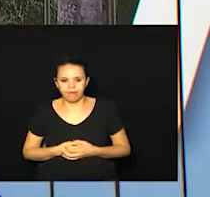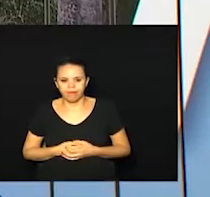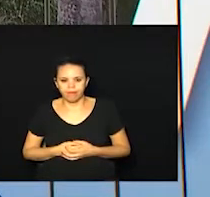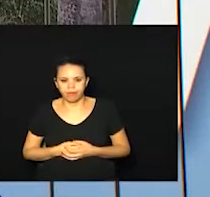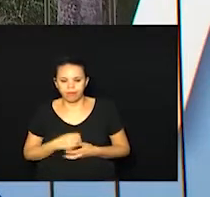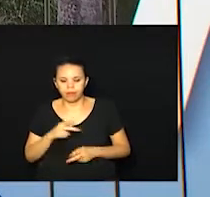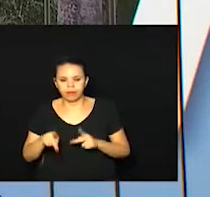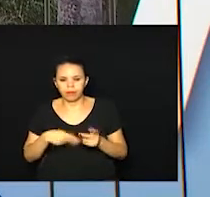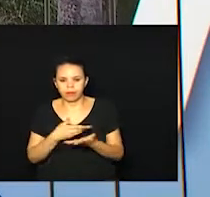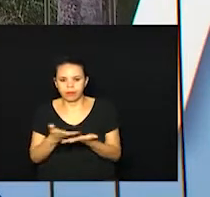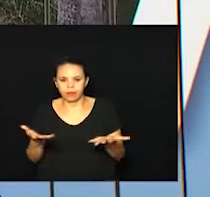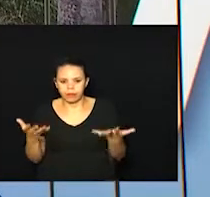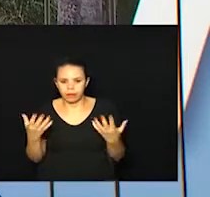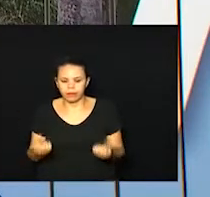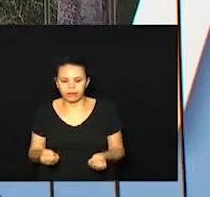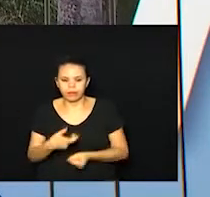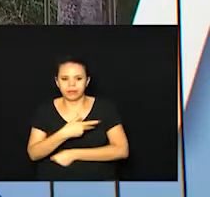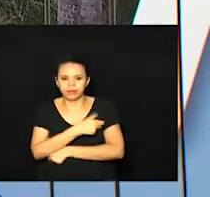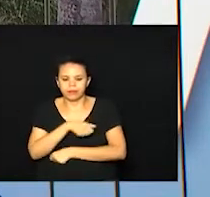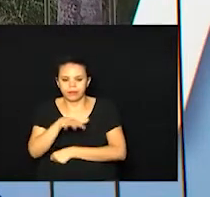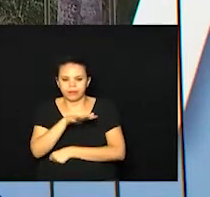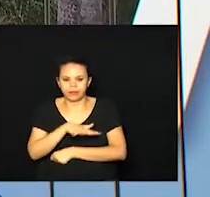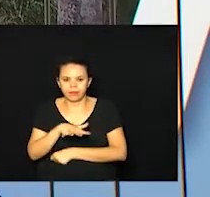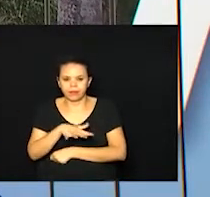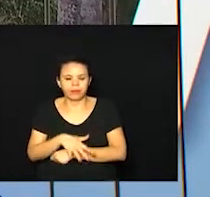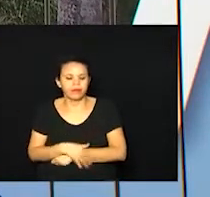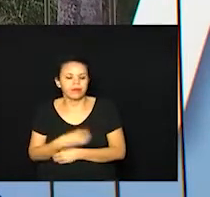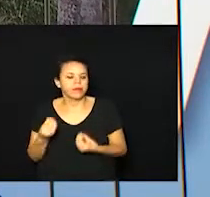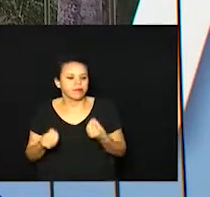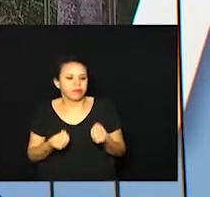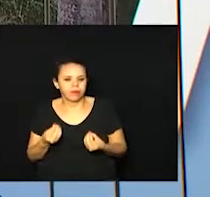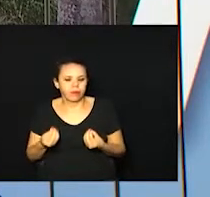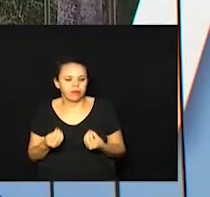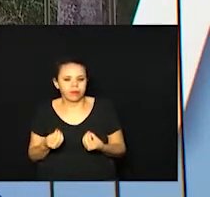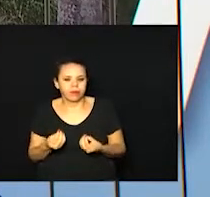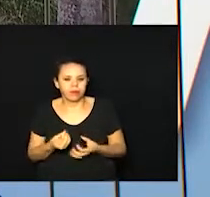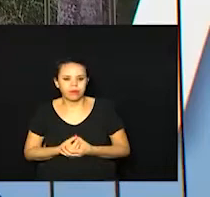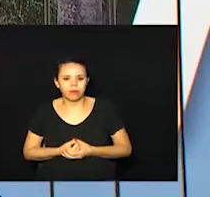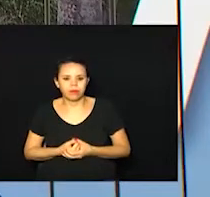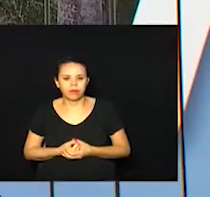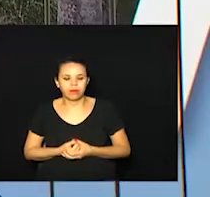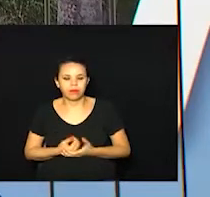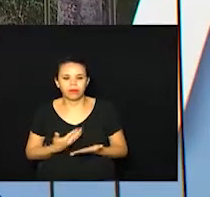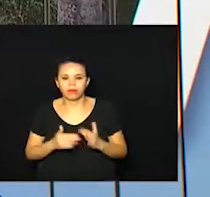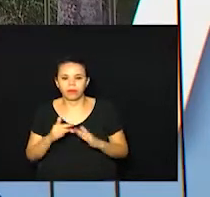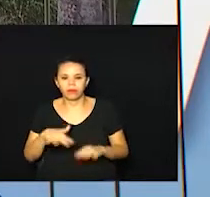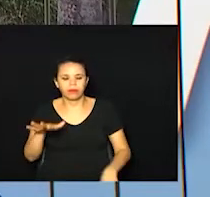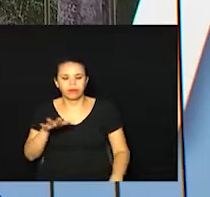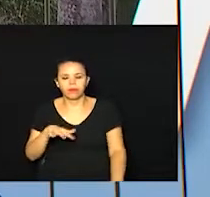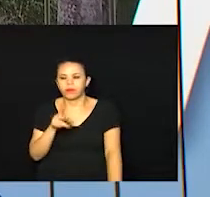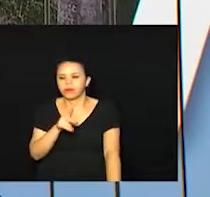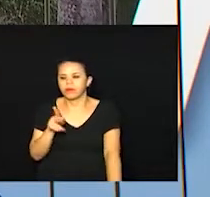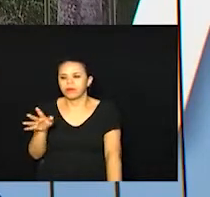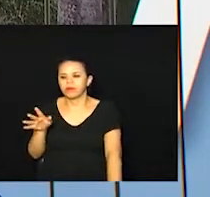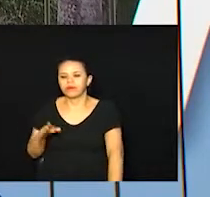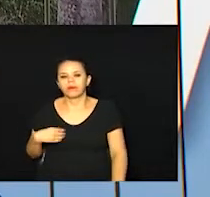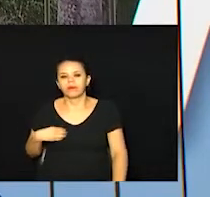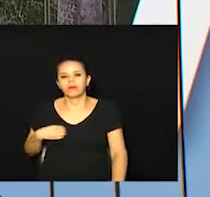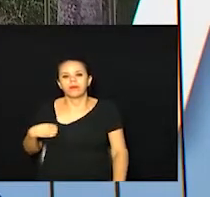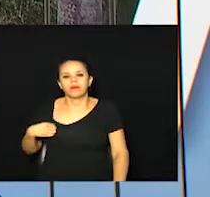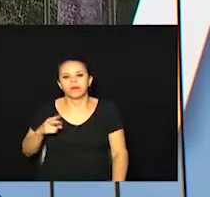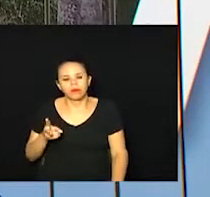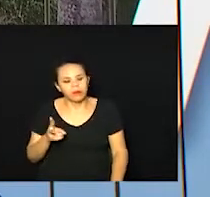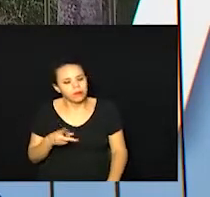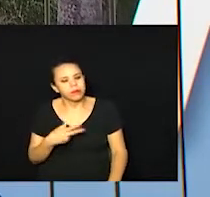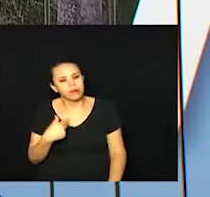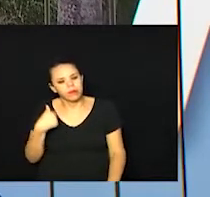estimulemos as pessoas a vacinarem, porque não tem, não tem nas nossas escolas, sou professor, continuo